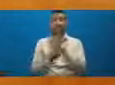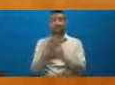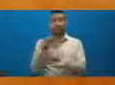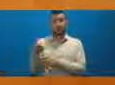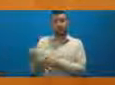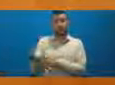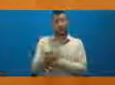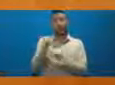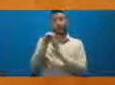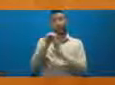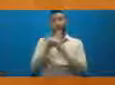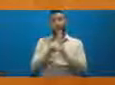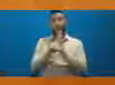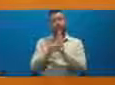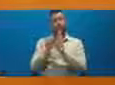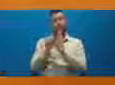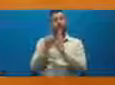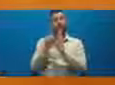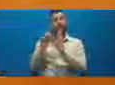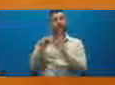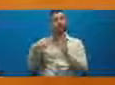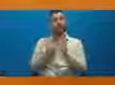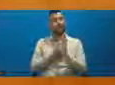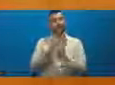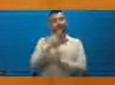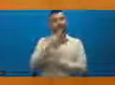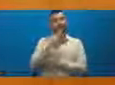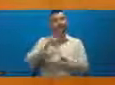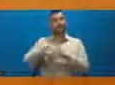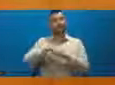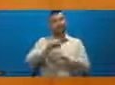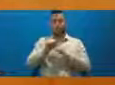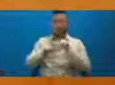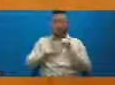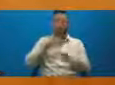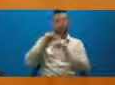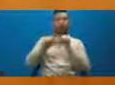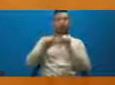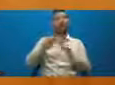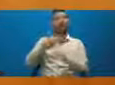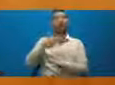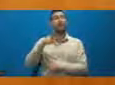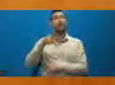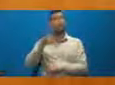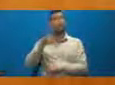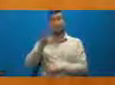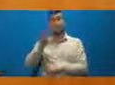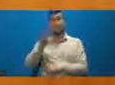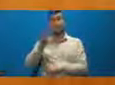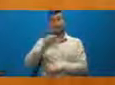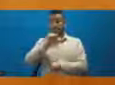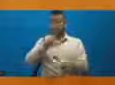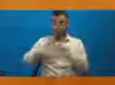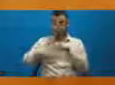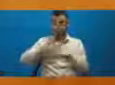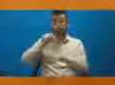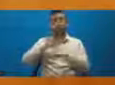programa é denominado entre nós auto-reforma eu PSD se alto reformando